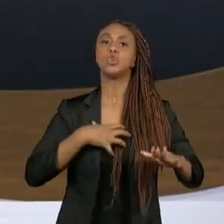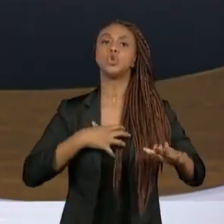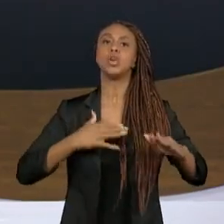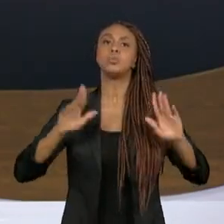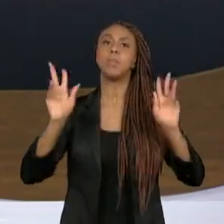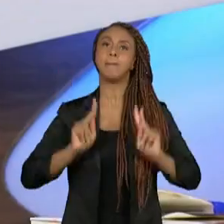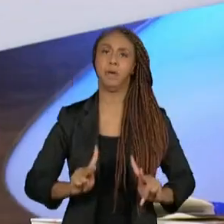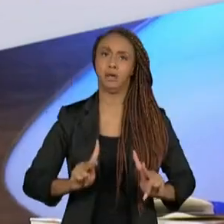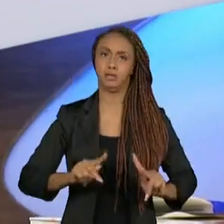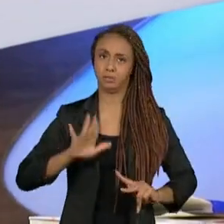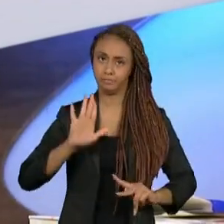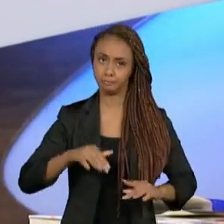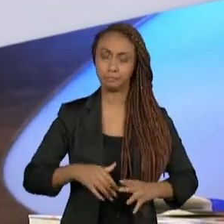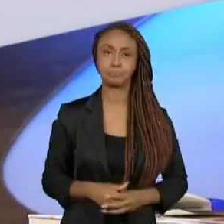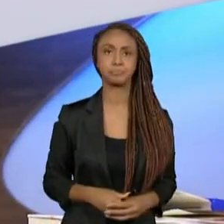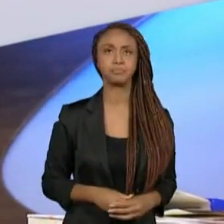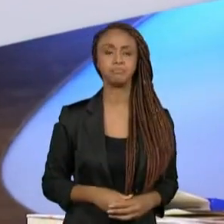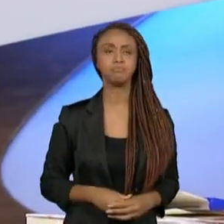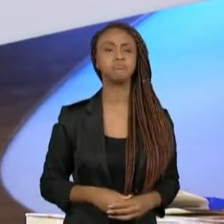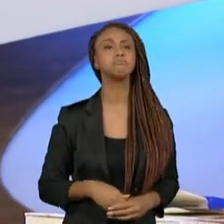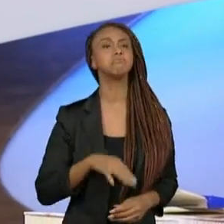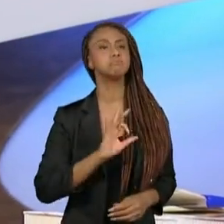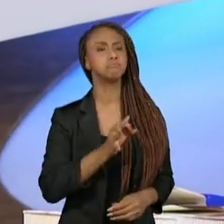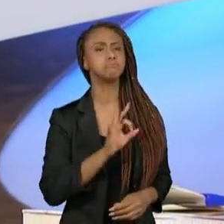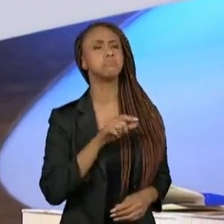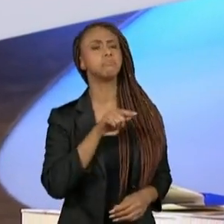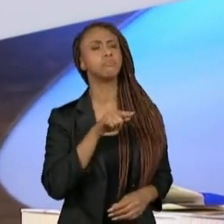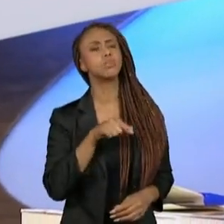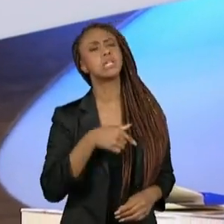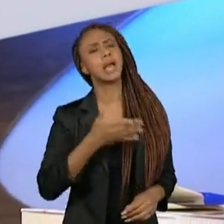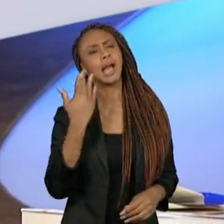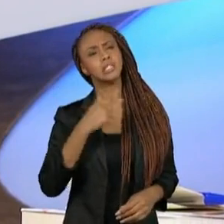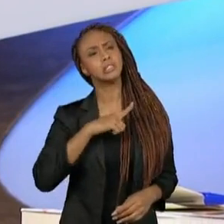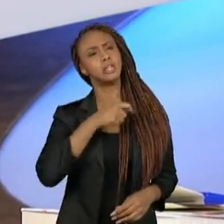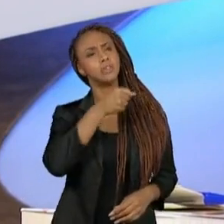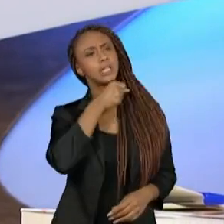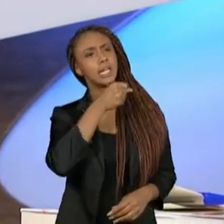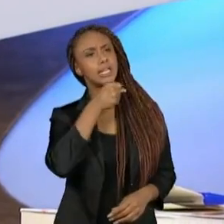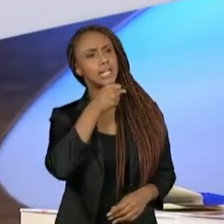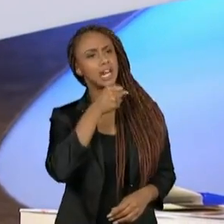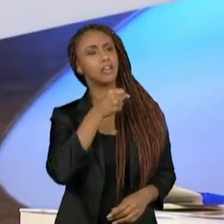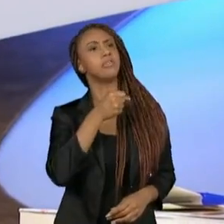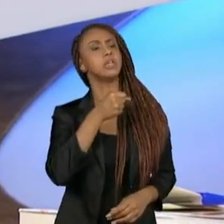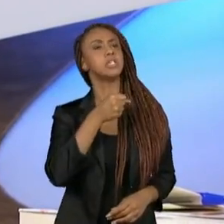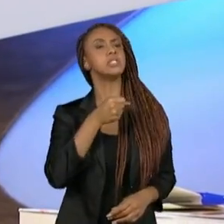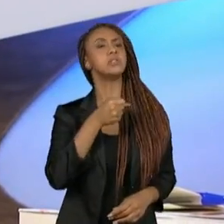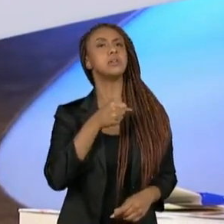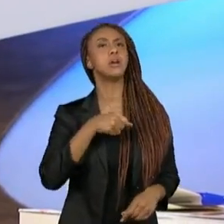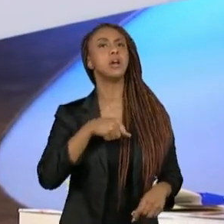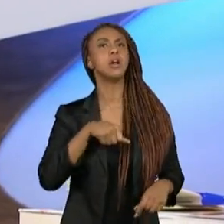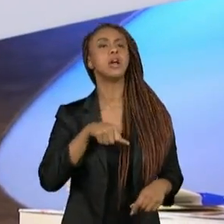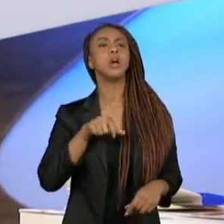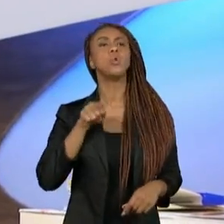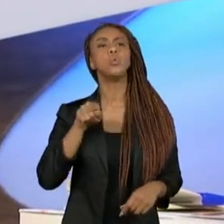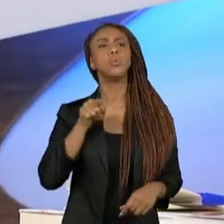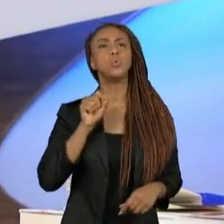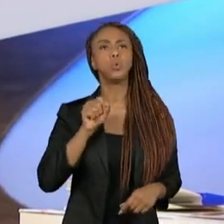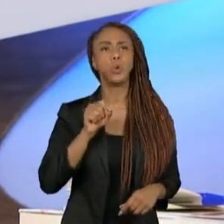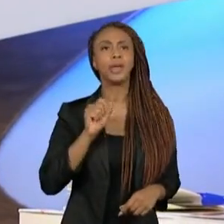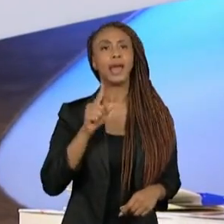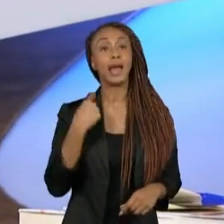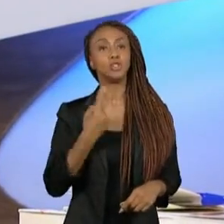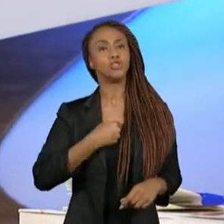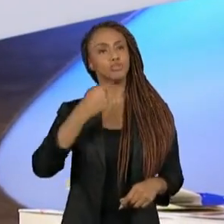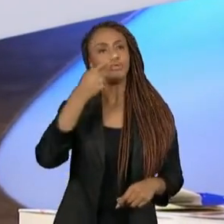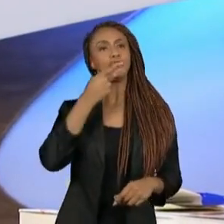Professor, o senhor tem, em entrevistas e palestras recentes, sido um crítico bastante contumaz do que a gente chama